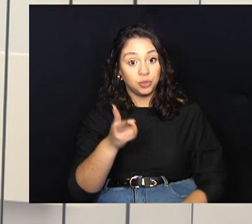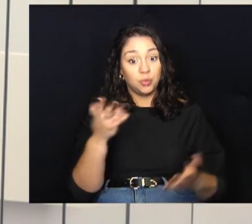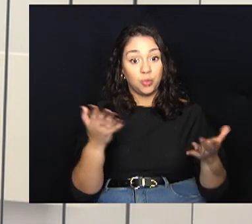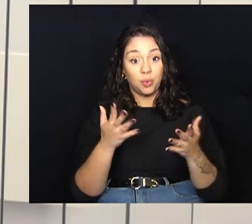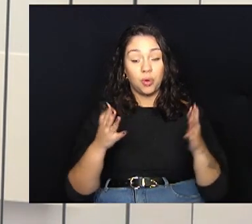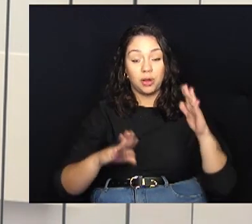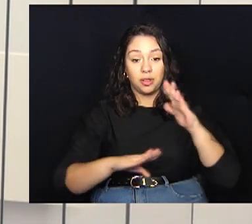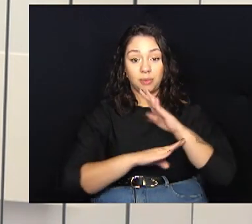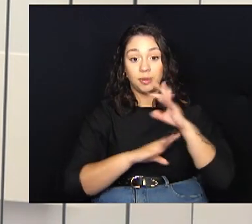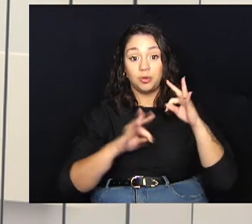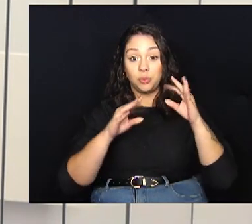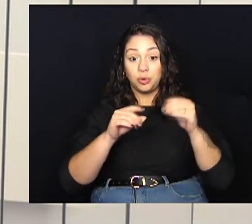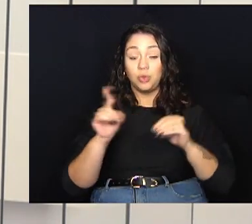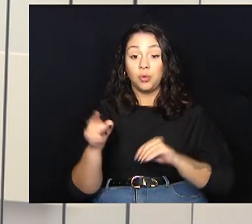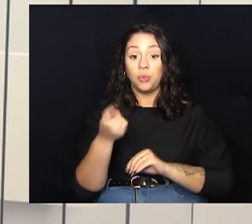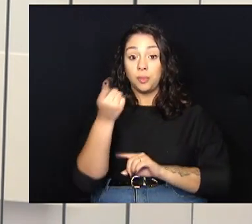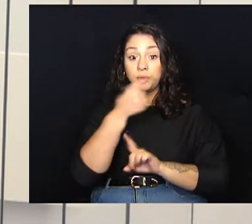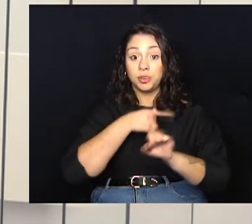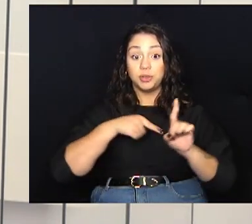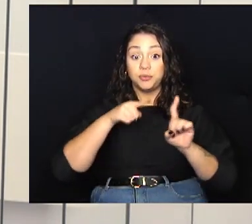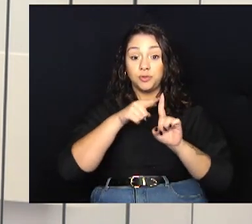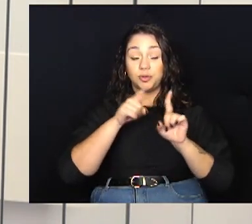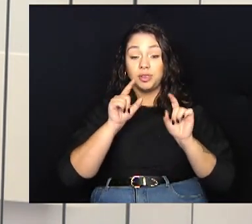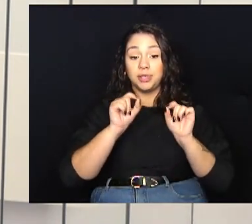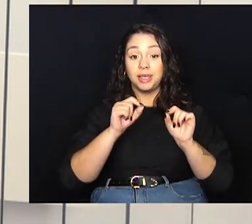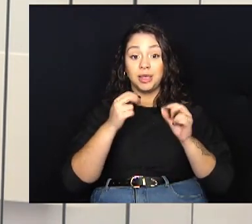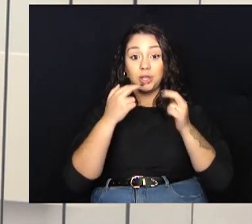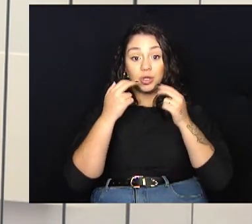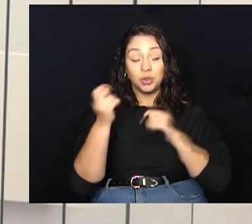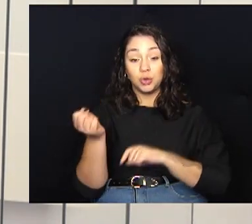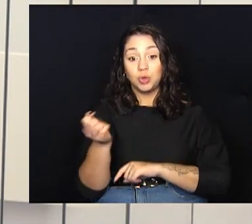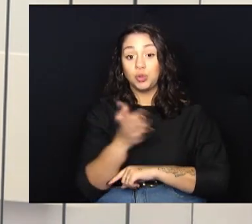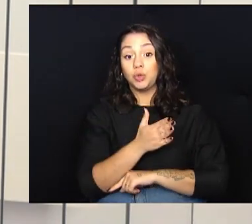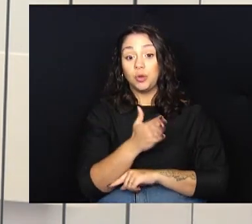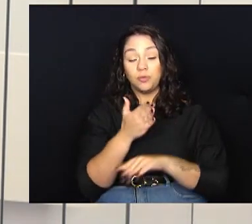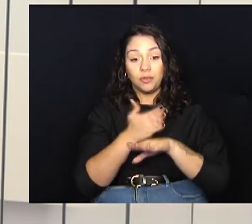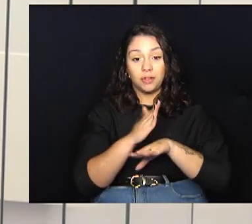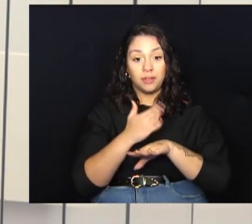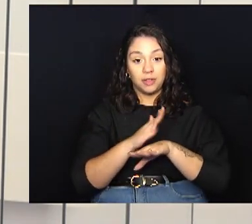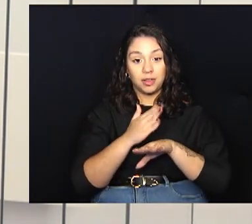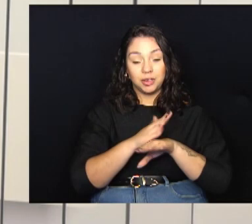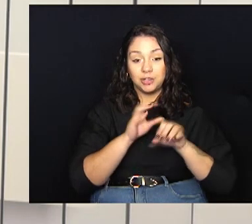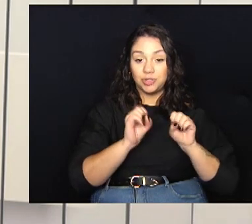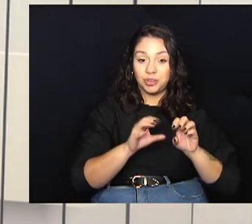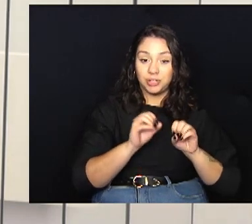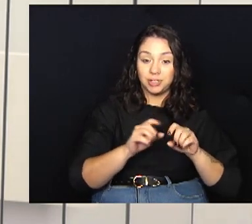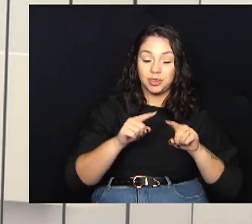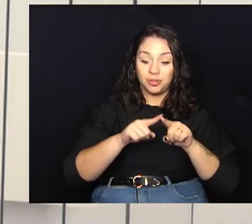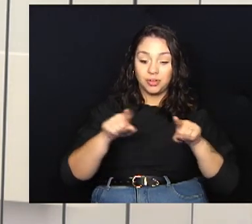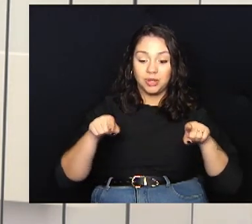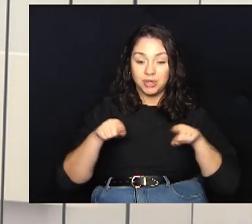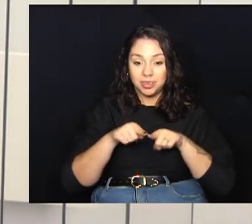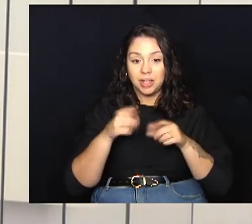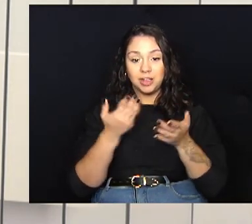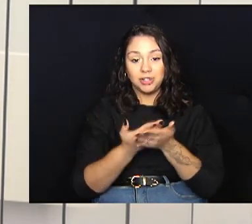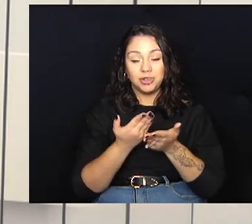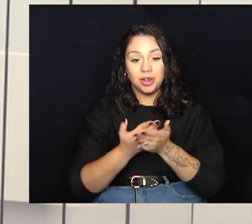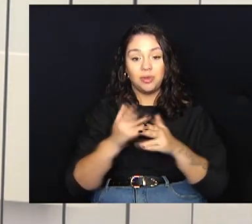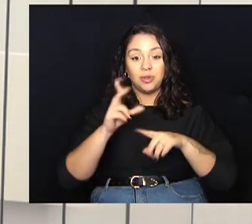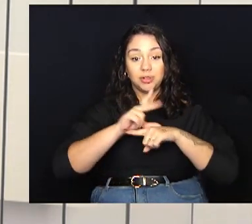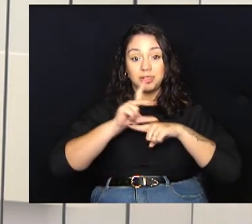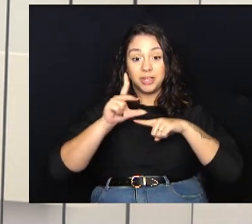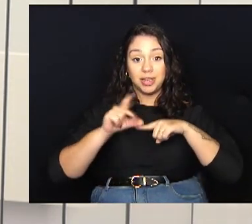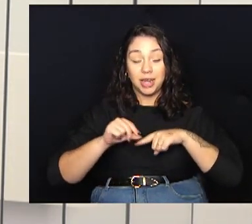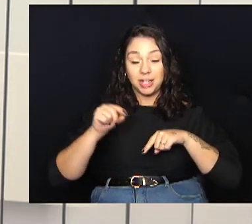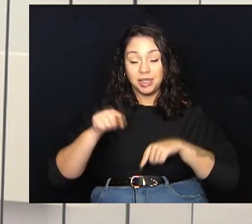Olha só hein com o objetivo de trazer novas abordagens de Ensino em sala de aula o Senac São Paulo adotou